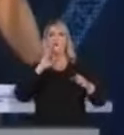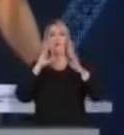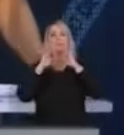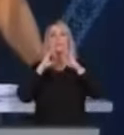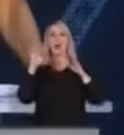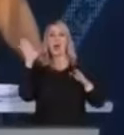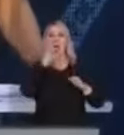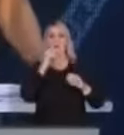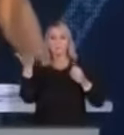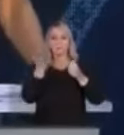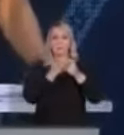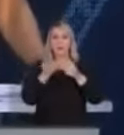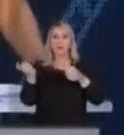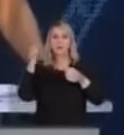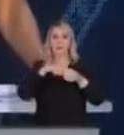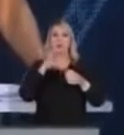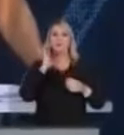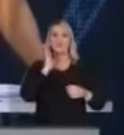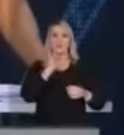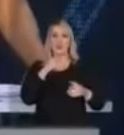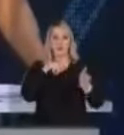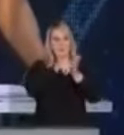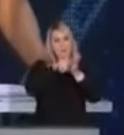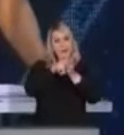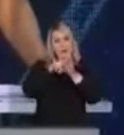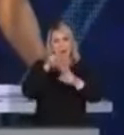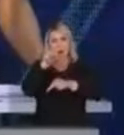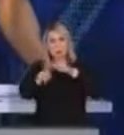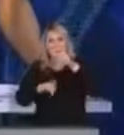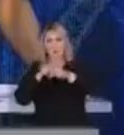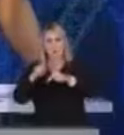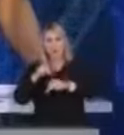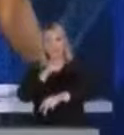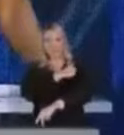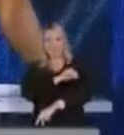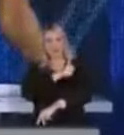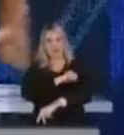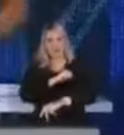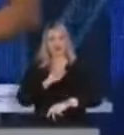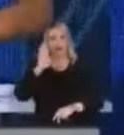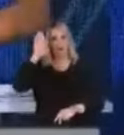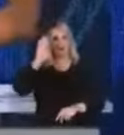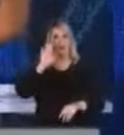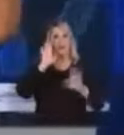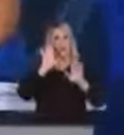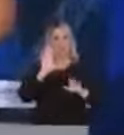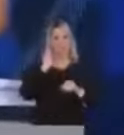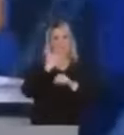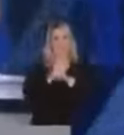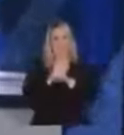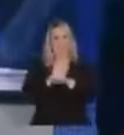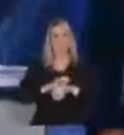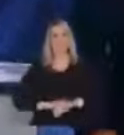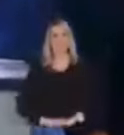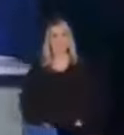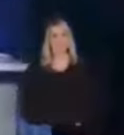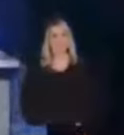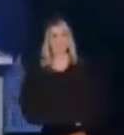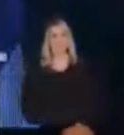um rápido intervalo mas nós voltamos já já com as perguntas da população carioca para os candidatos não saia daí